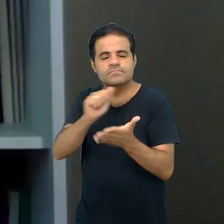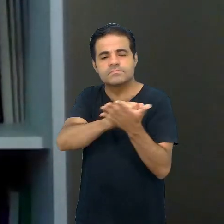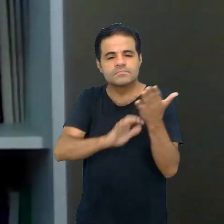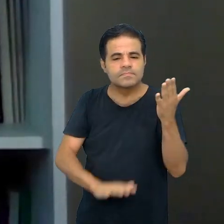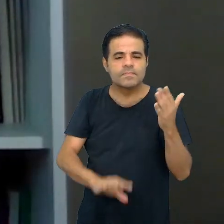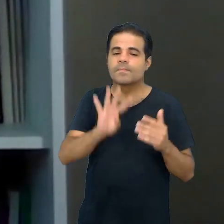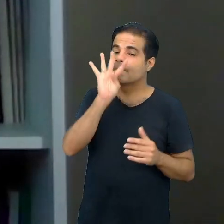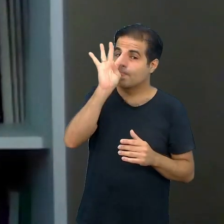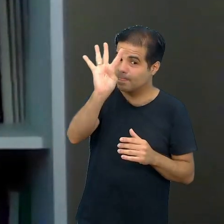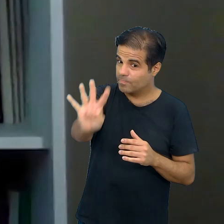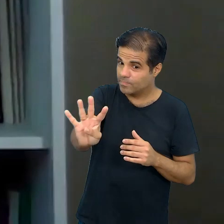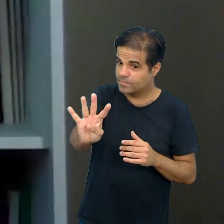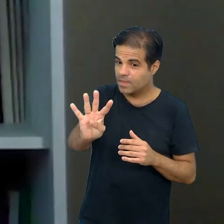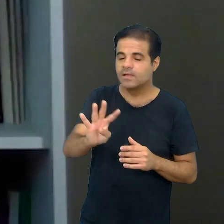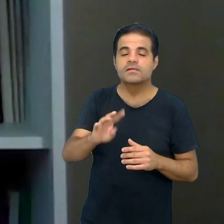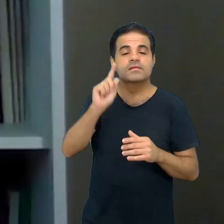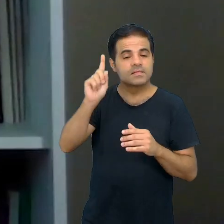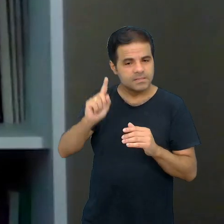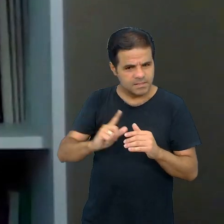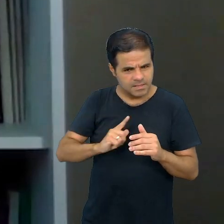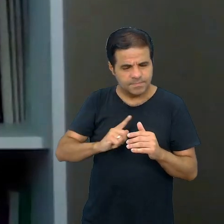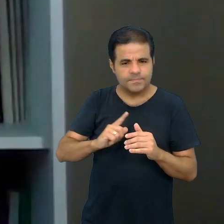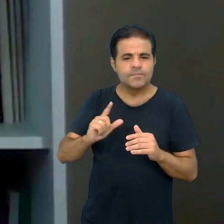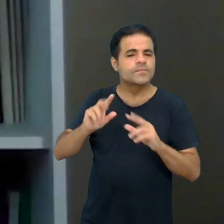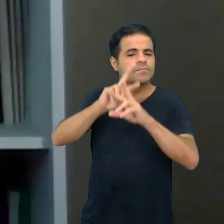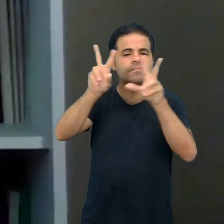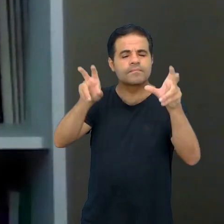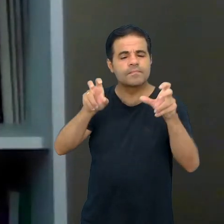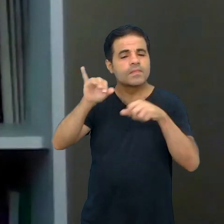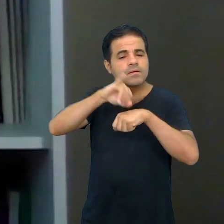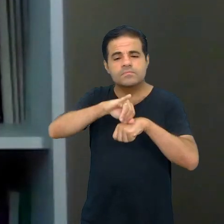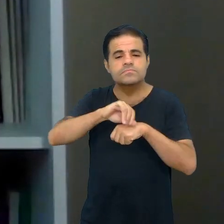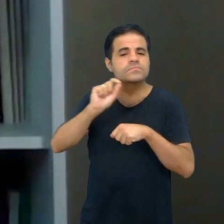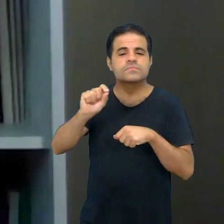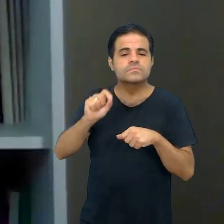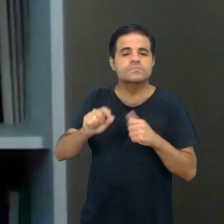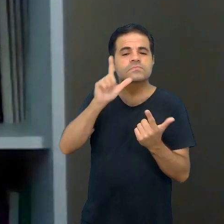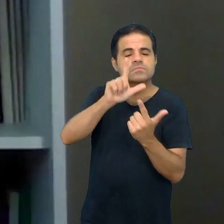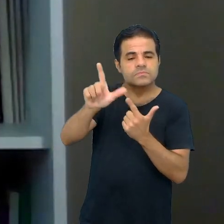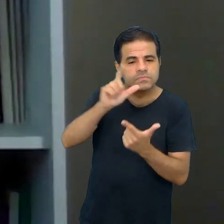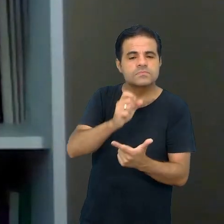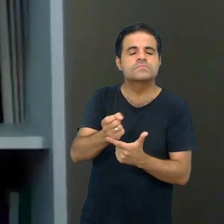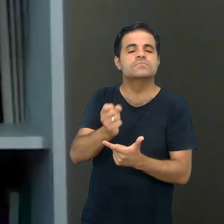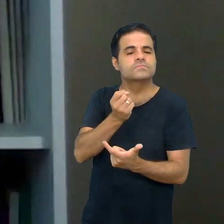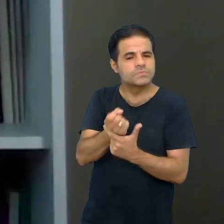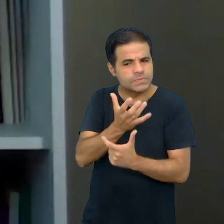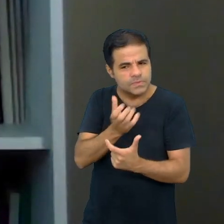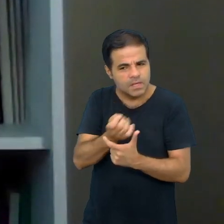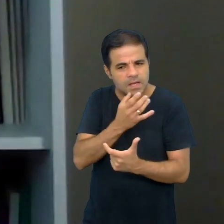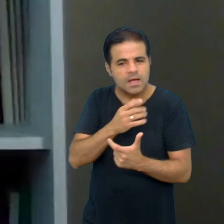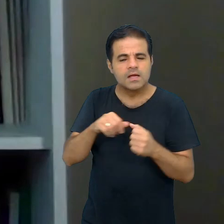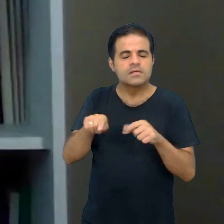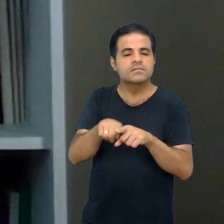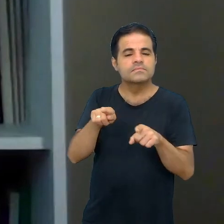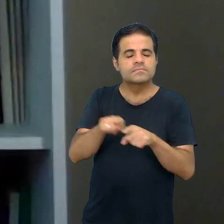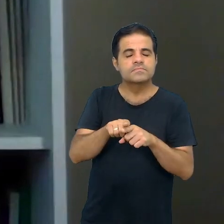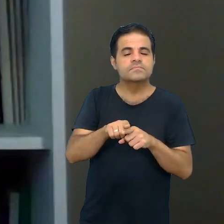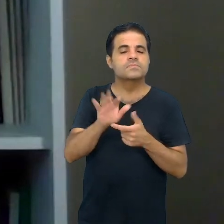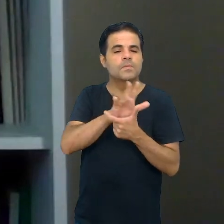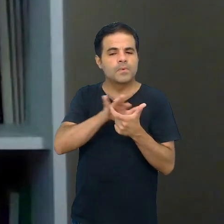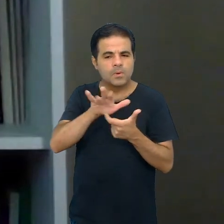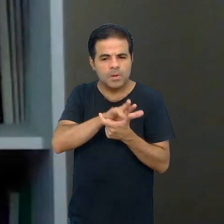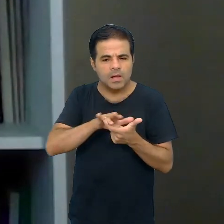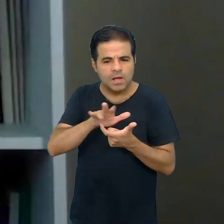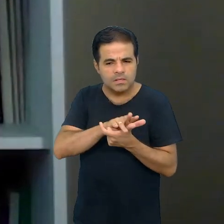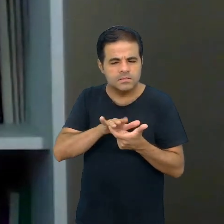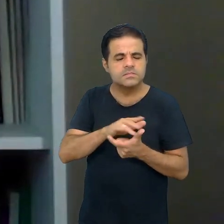atividade 4, né? Ainda tendo como tema central o letramento. E o que